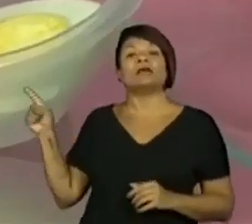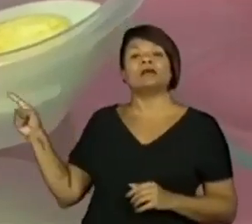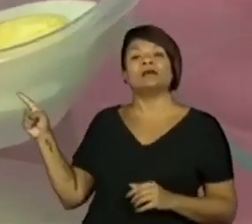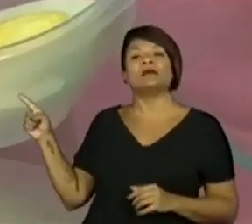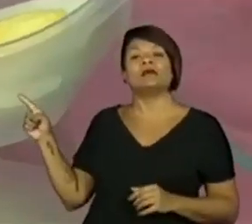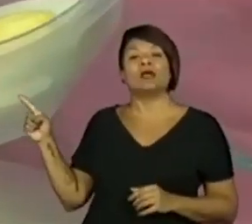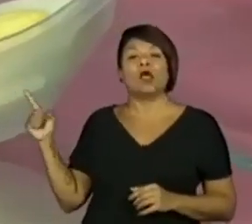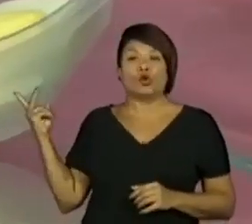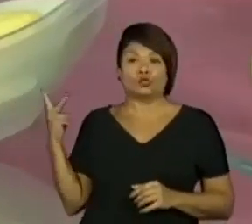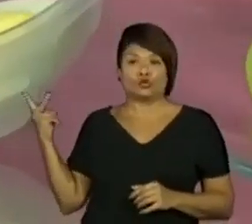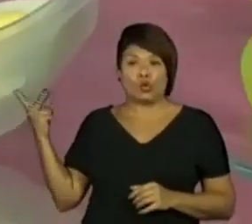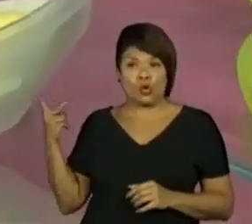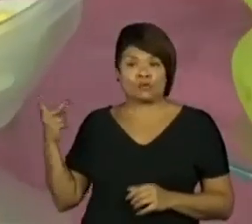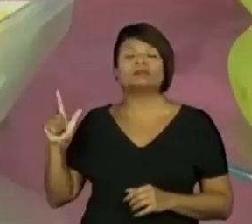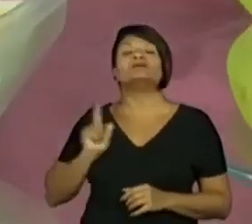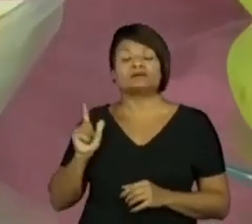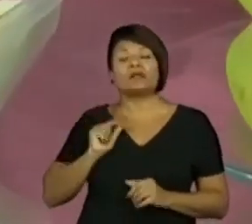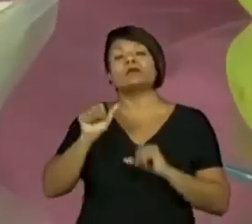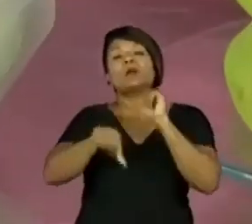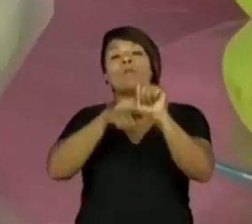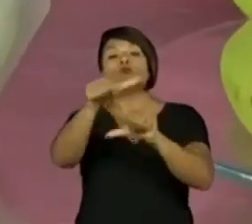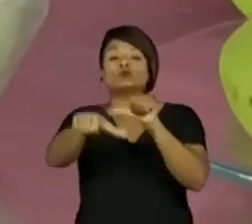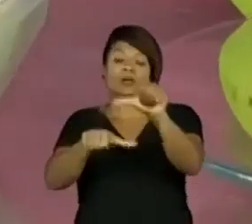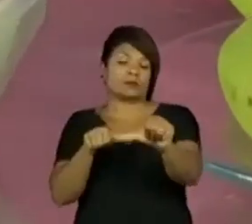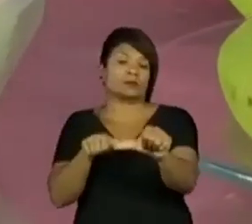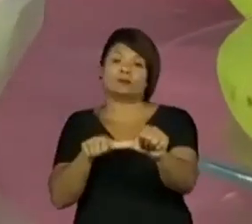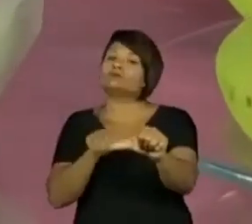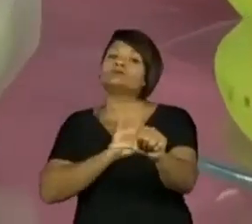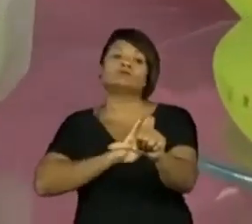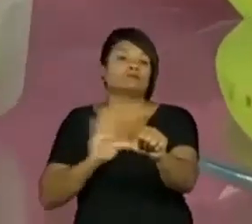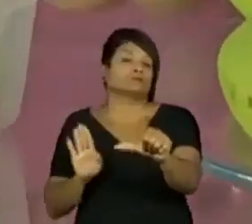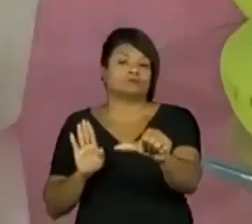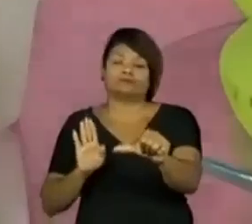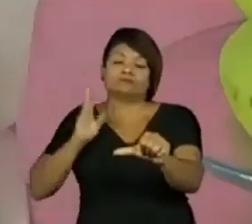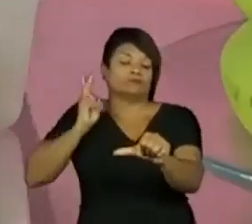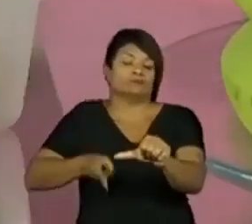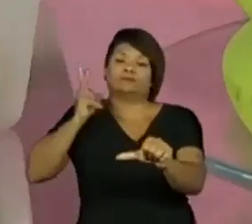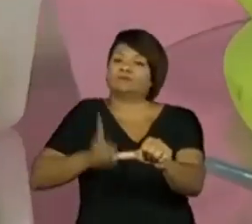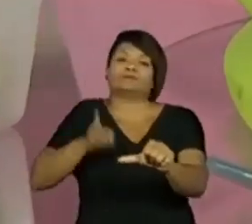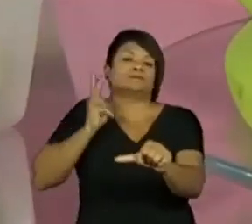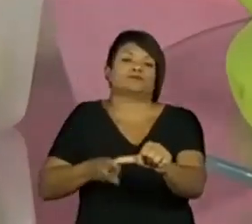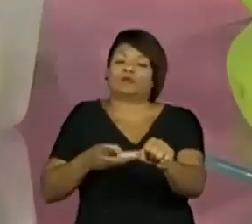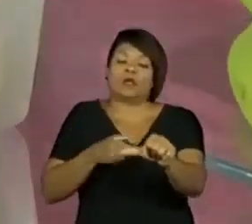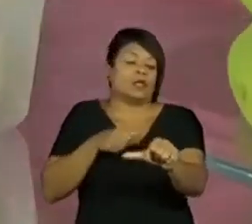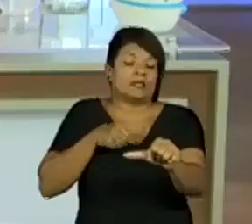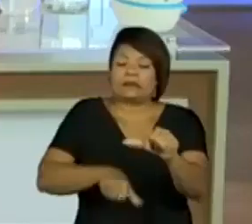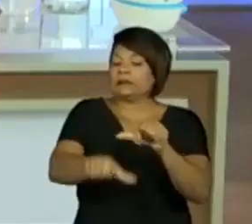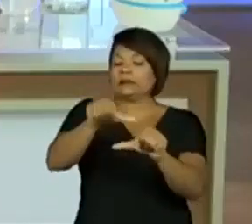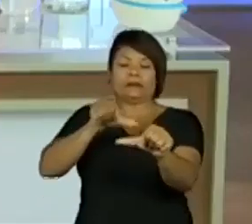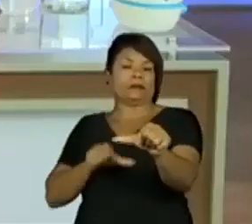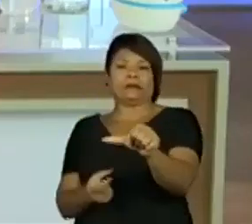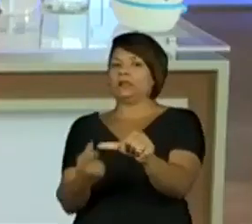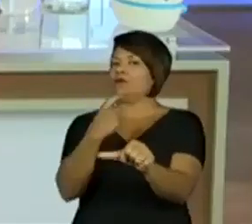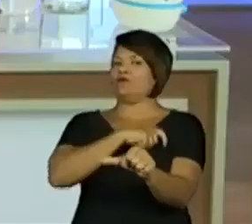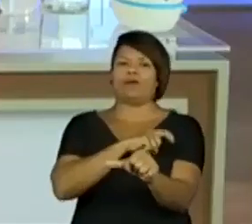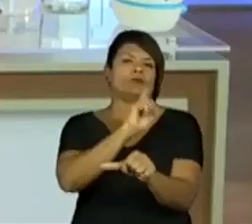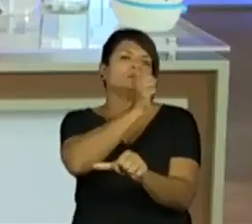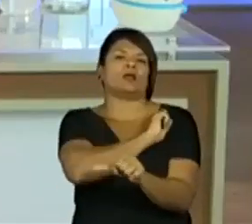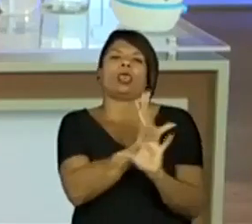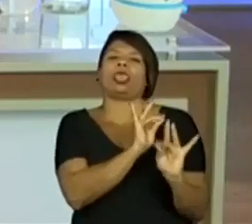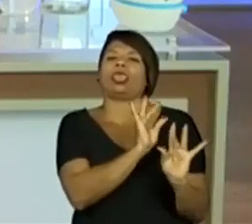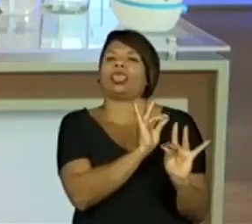transformação, uma mudança, e trata-se de uma mudança irreversível. Não é possível